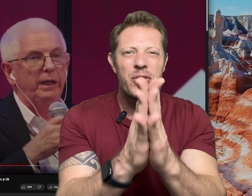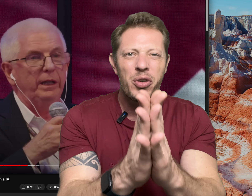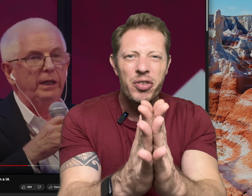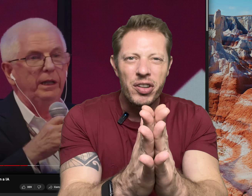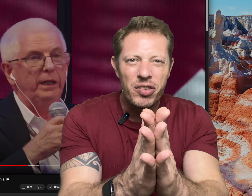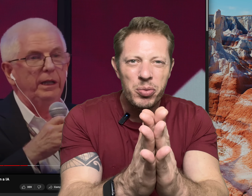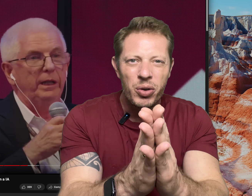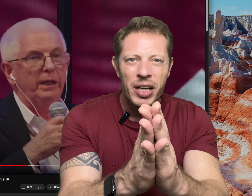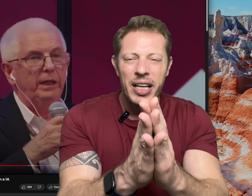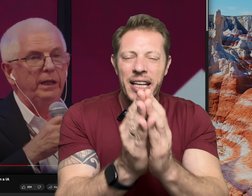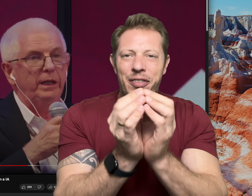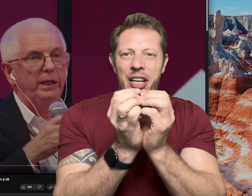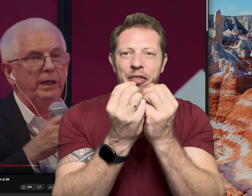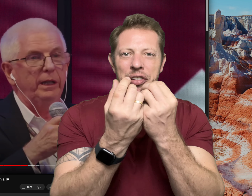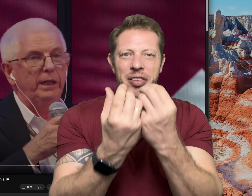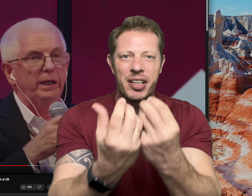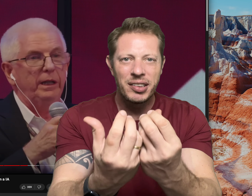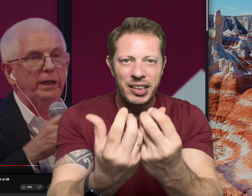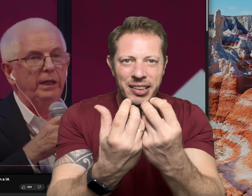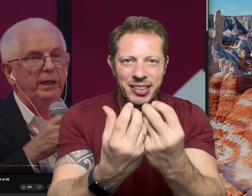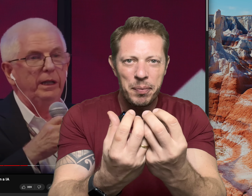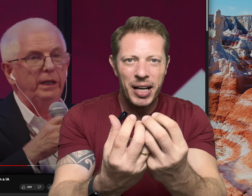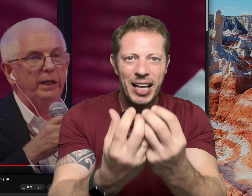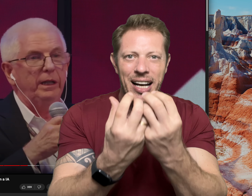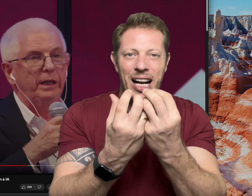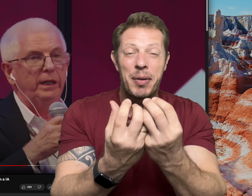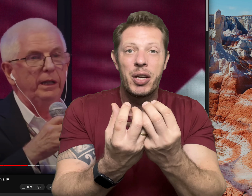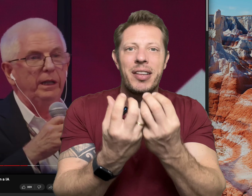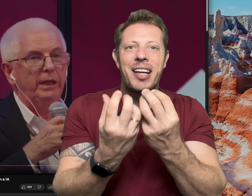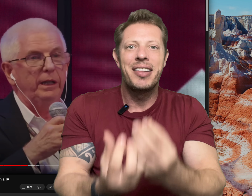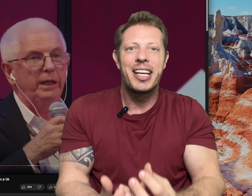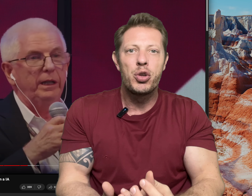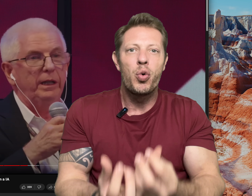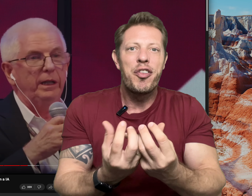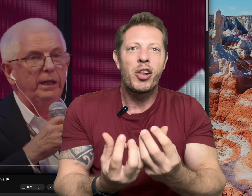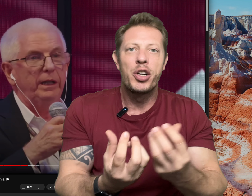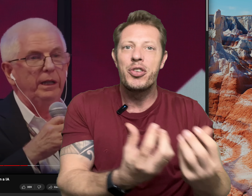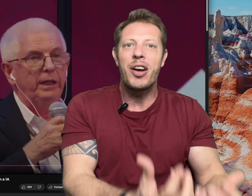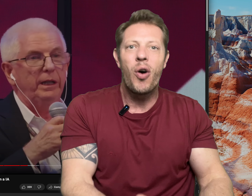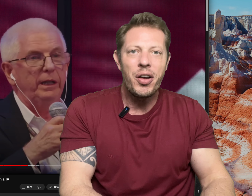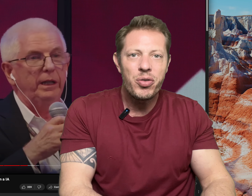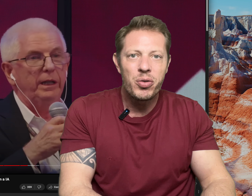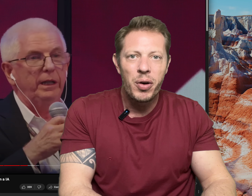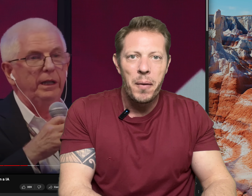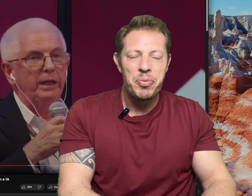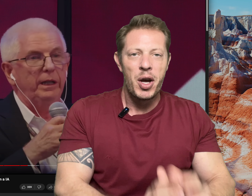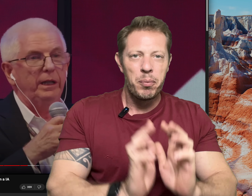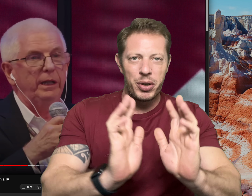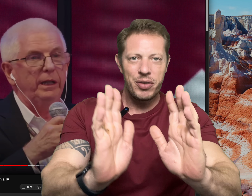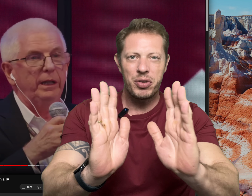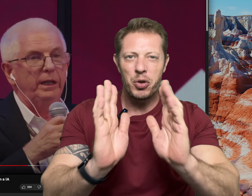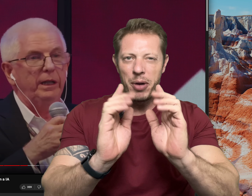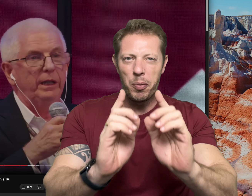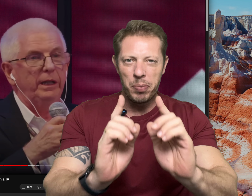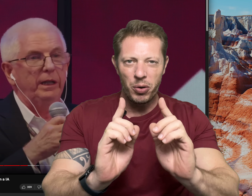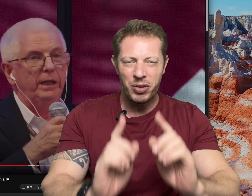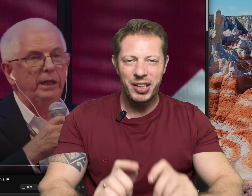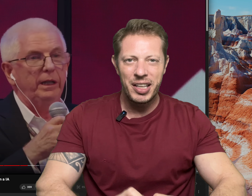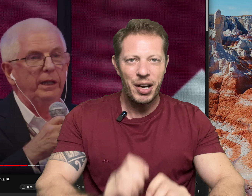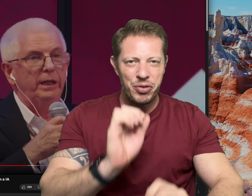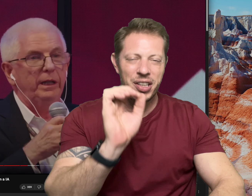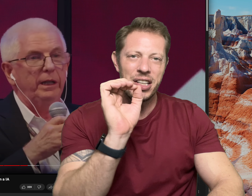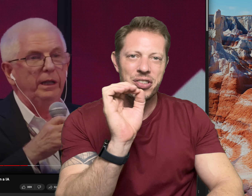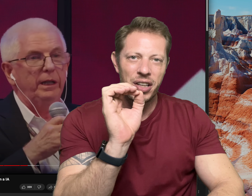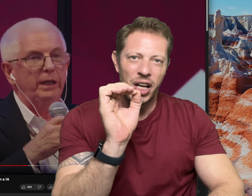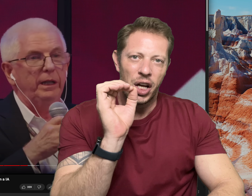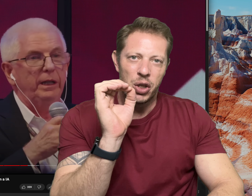é um preciosismo. E sempre a galera acaba não entendendo o valor do negócio. Por isso que o meu ponto